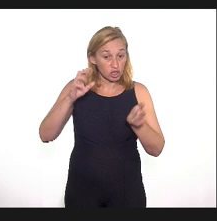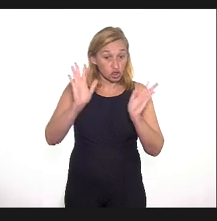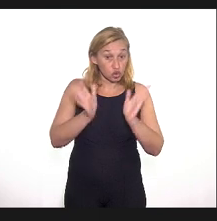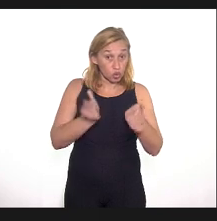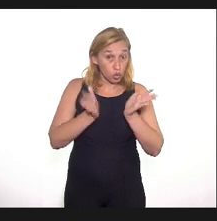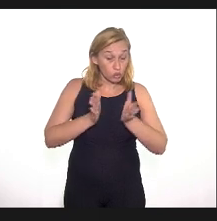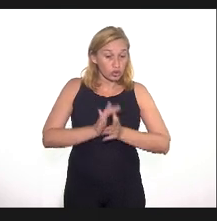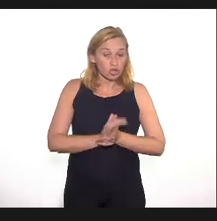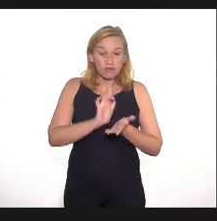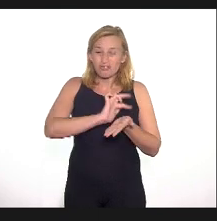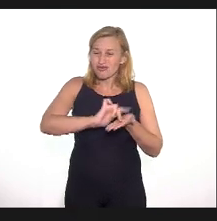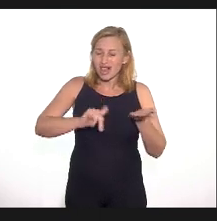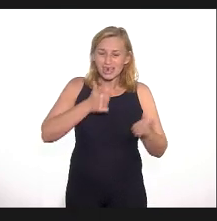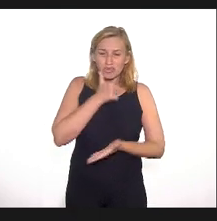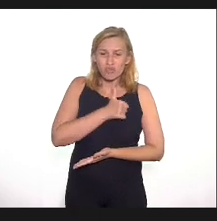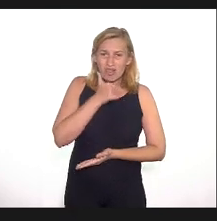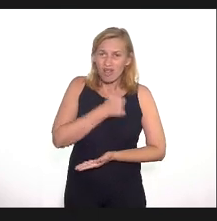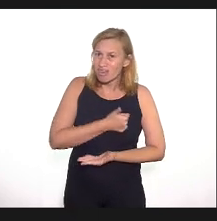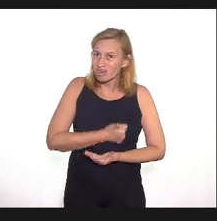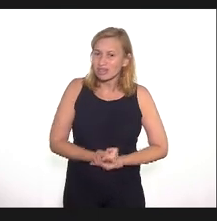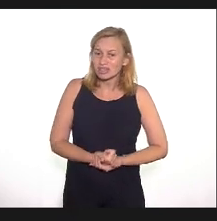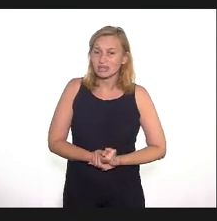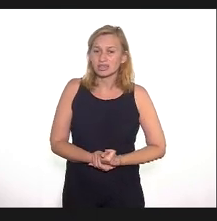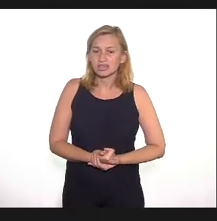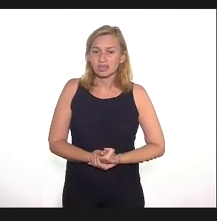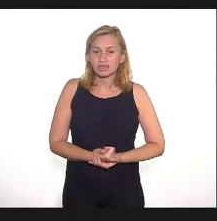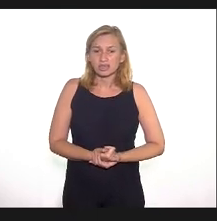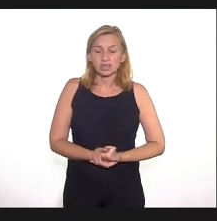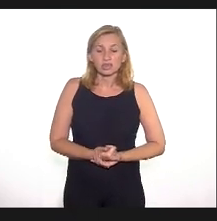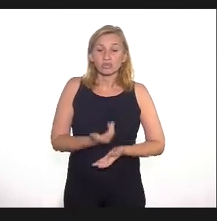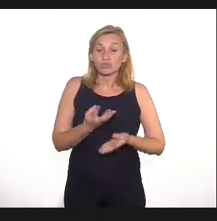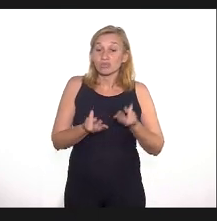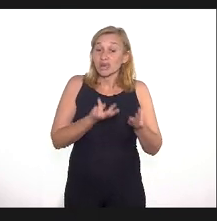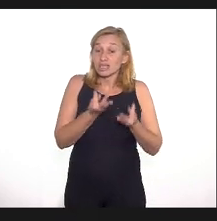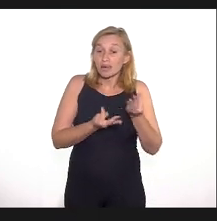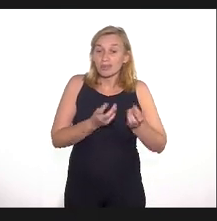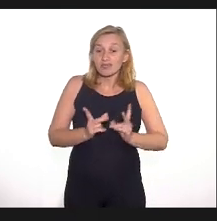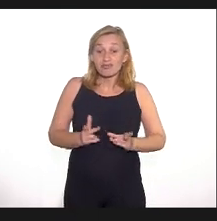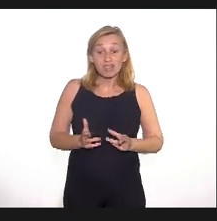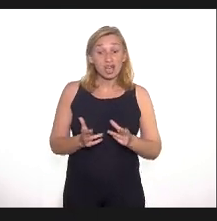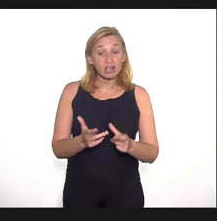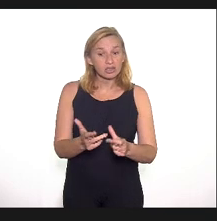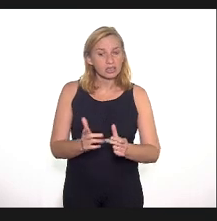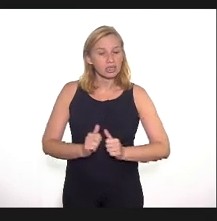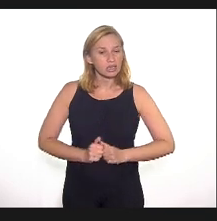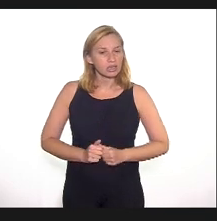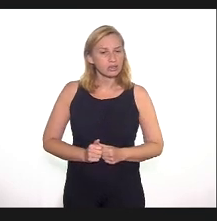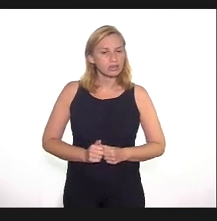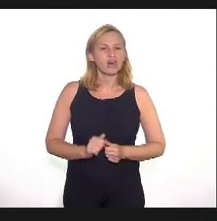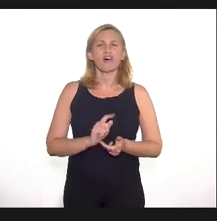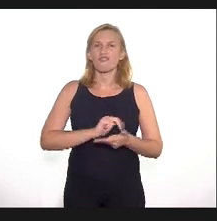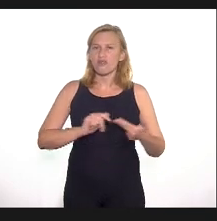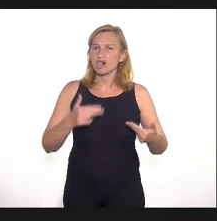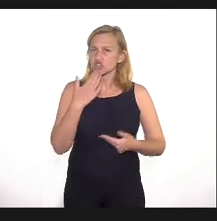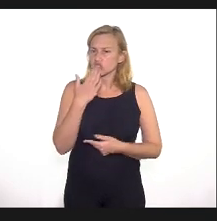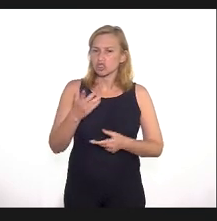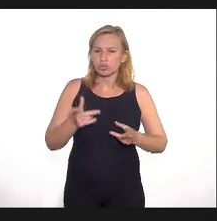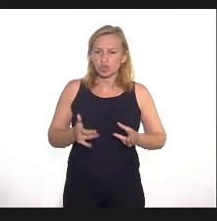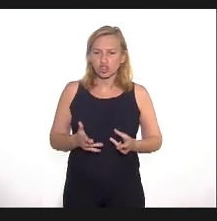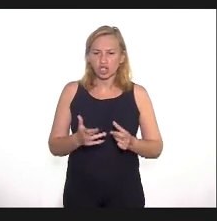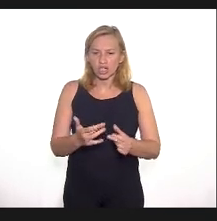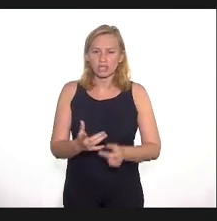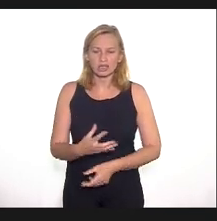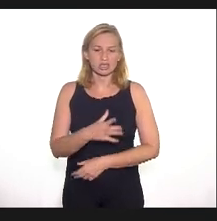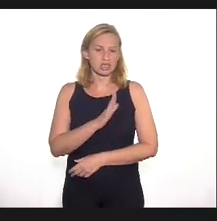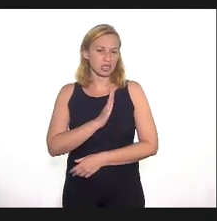com várias mulheres que estão em tratamento de câncer, vários tipos de câncer, câncer de